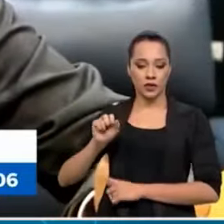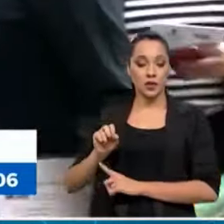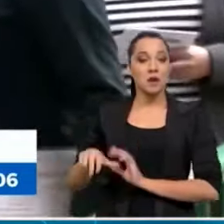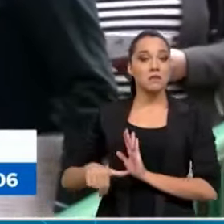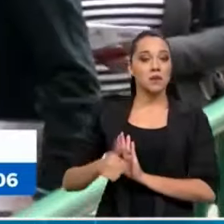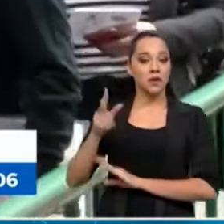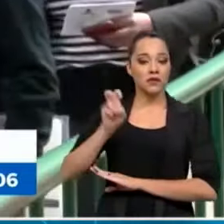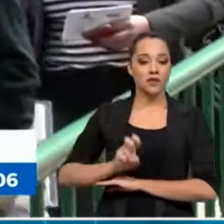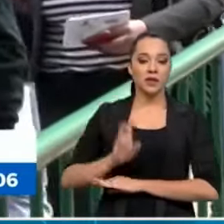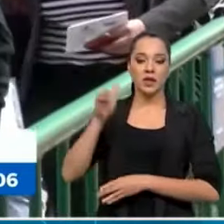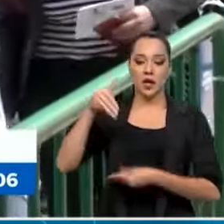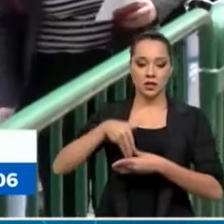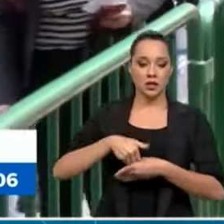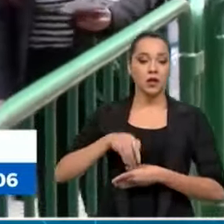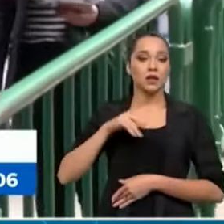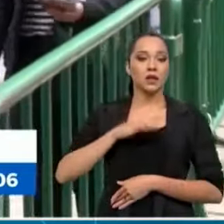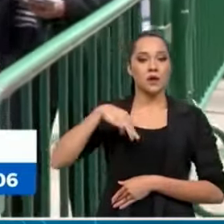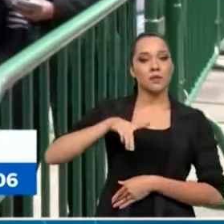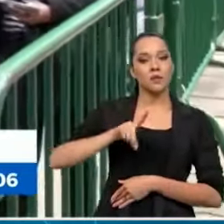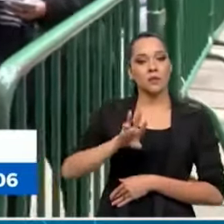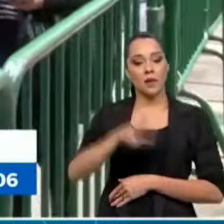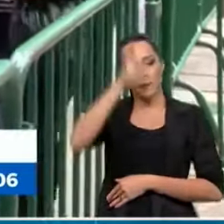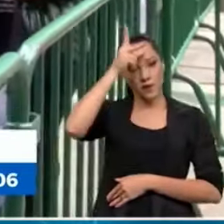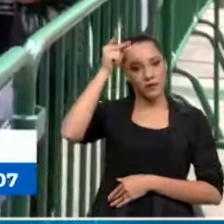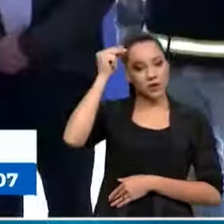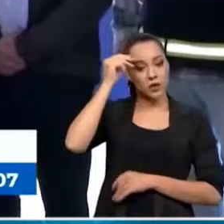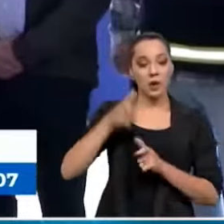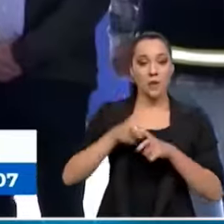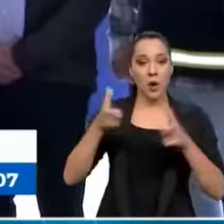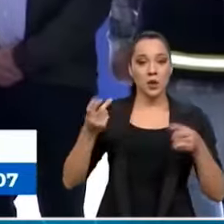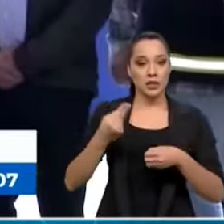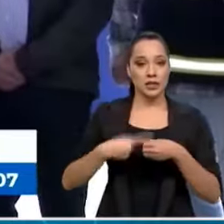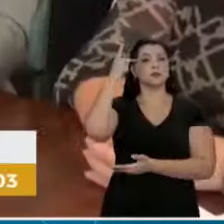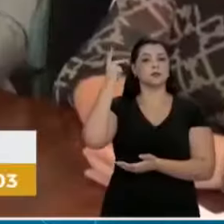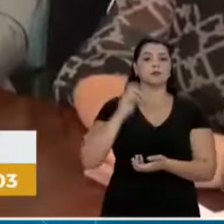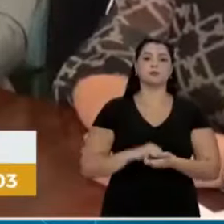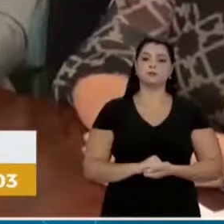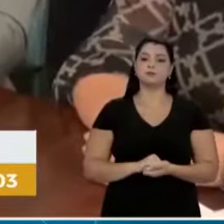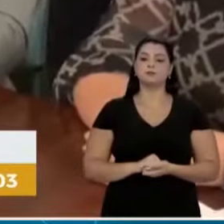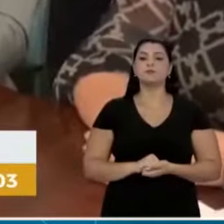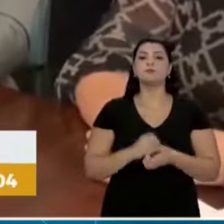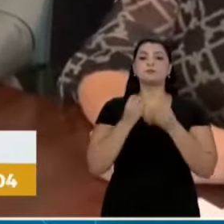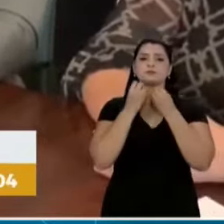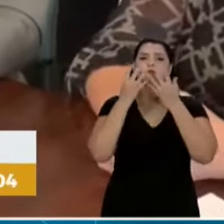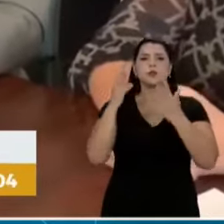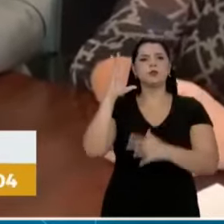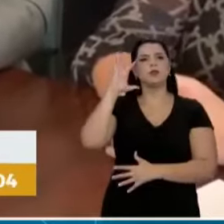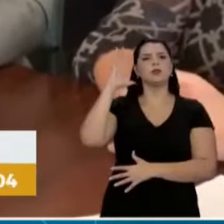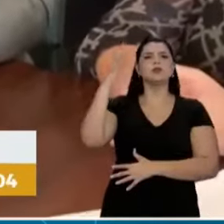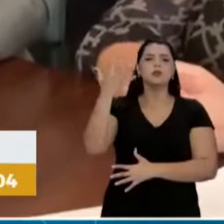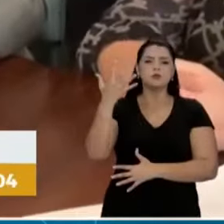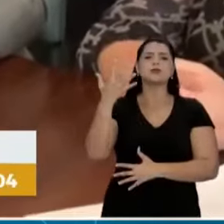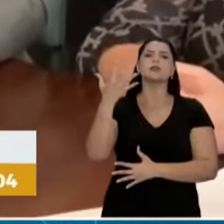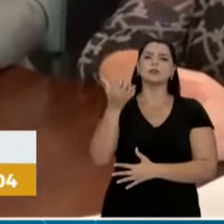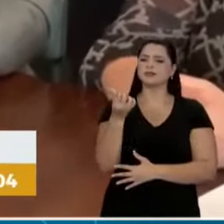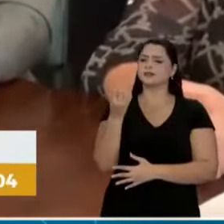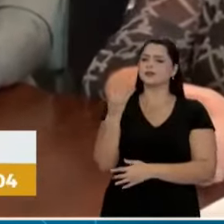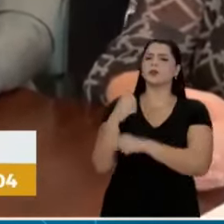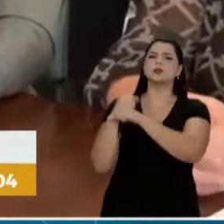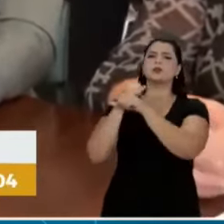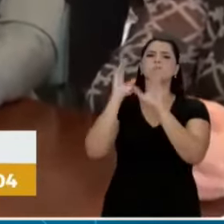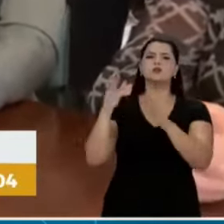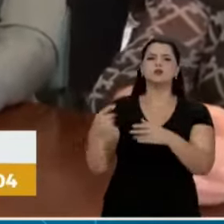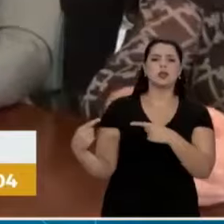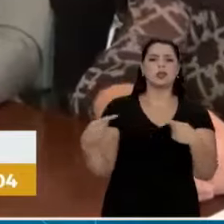divulgação é permitida estão registradas no site do Tribunal Superior Eleitoral. A gente começa com